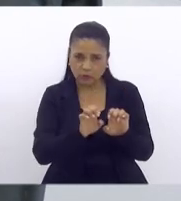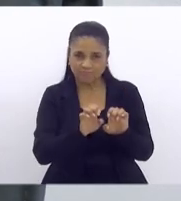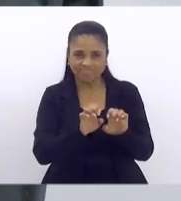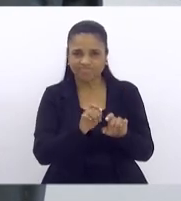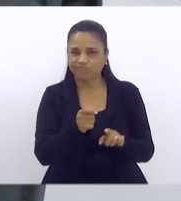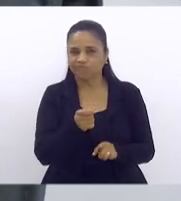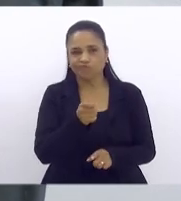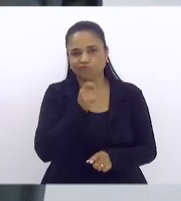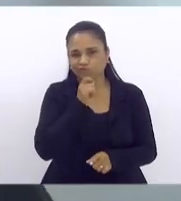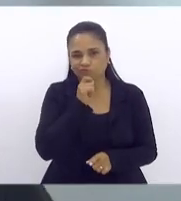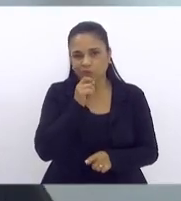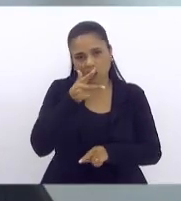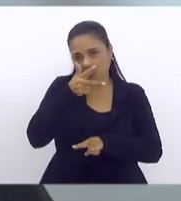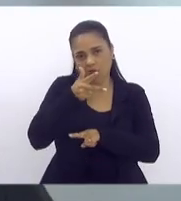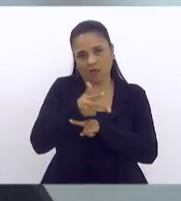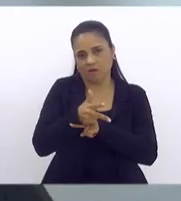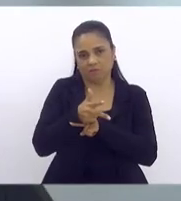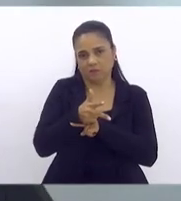uma câmera